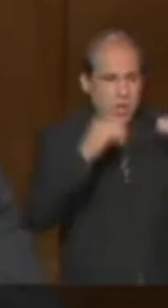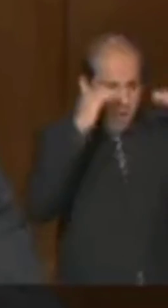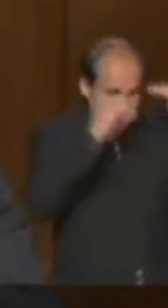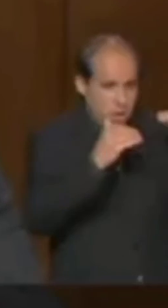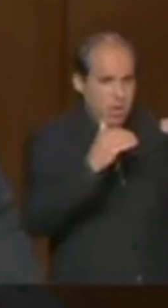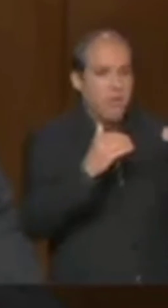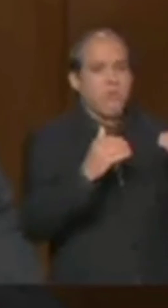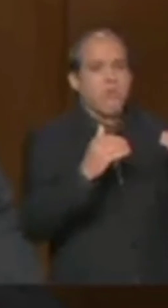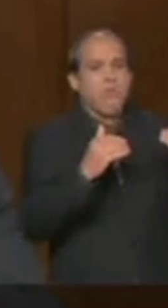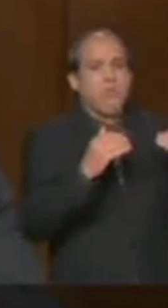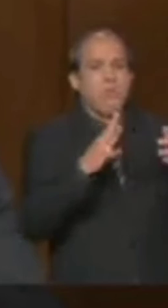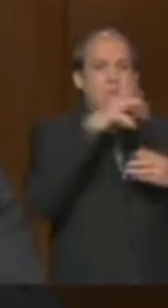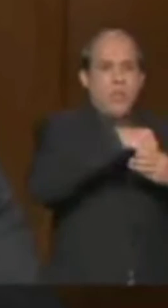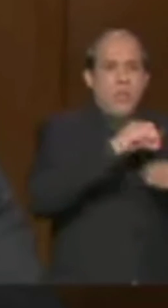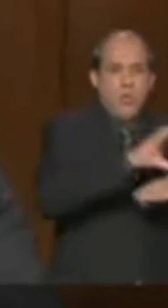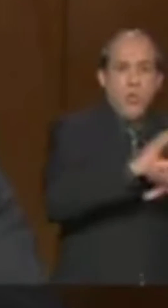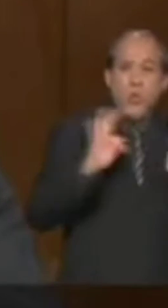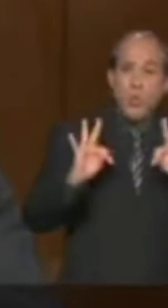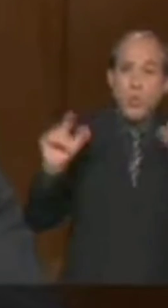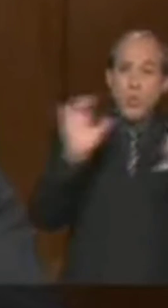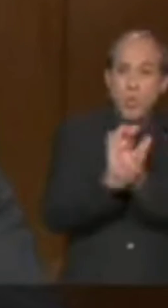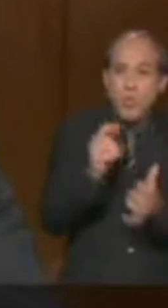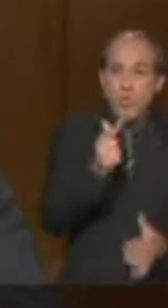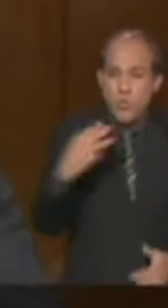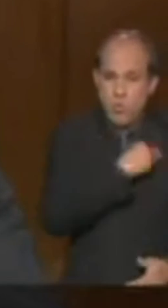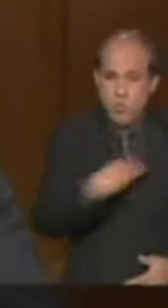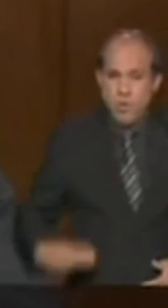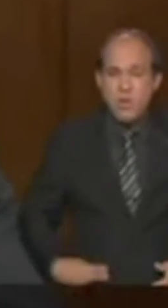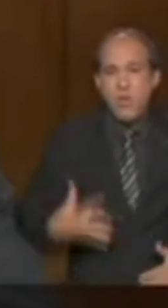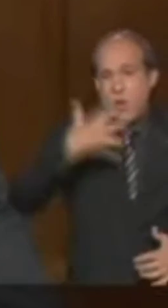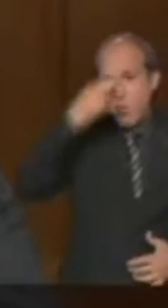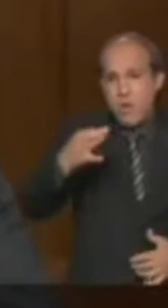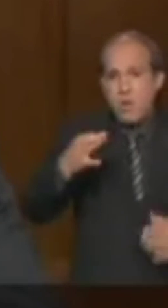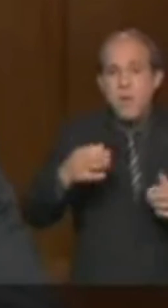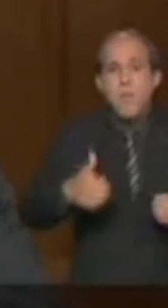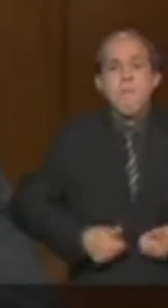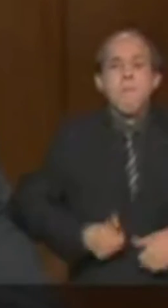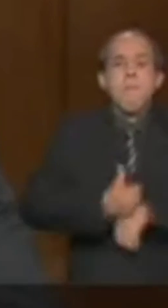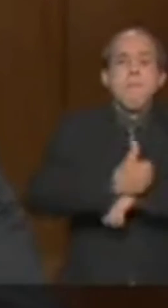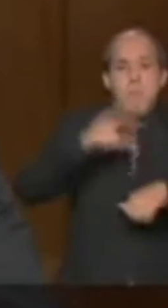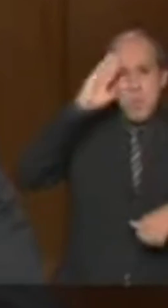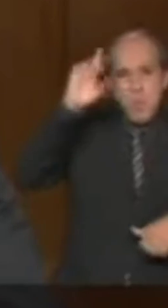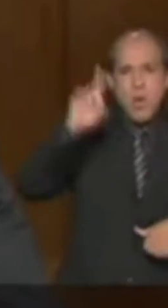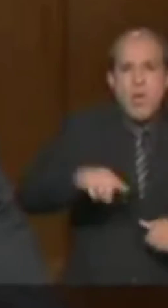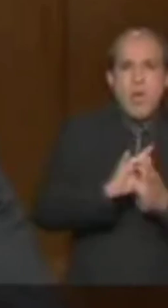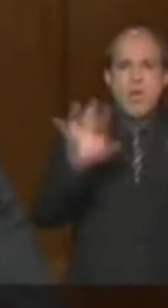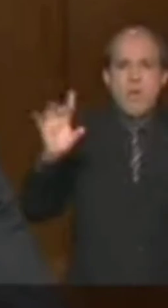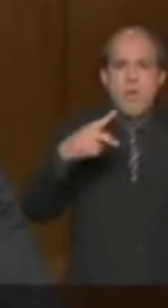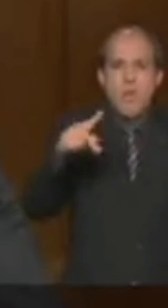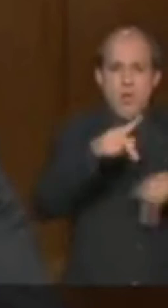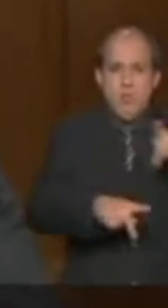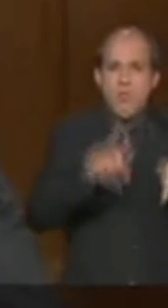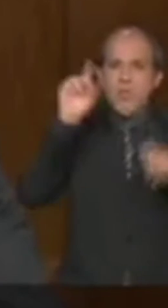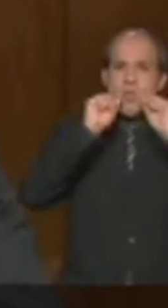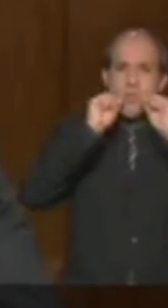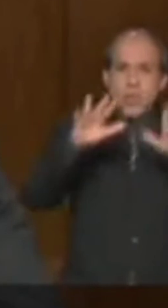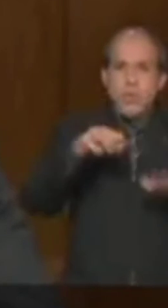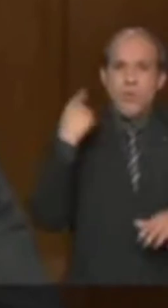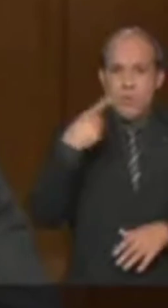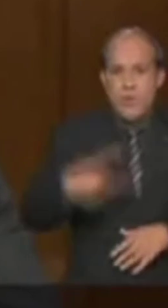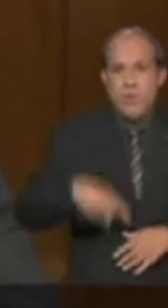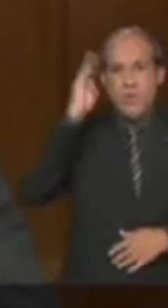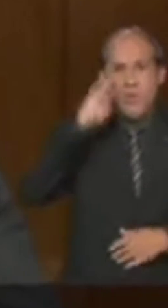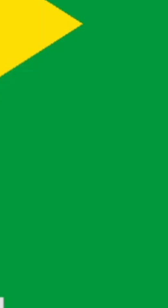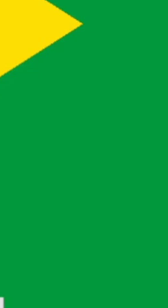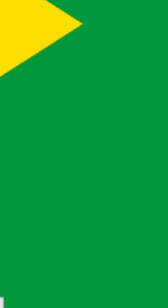nossos 22 ministros consideram o bem maior de nosso povo a sua liberdade que Deus abençoe o nosso